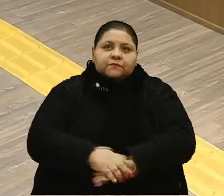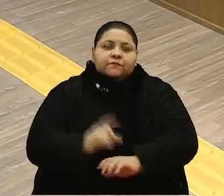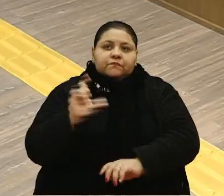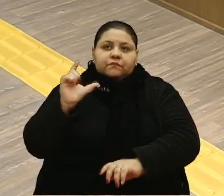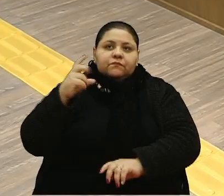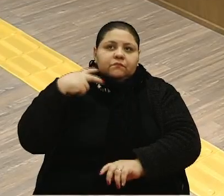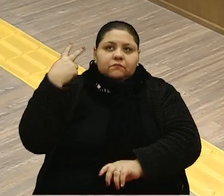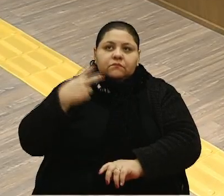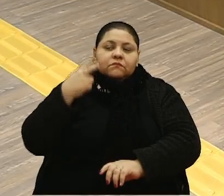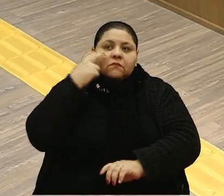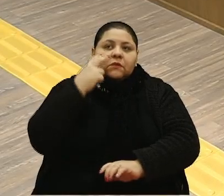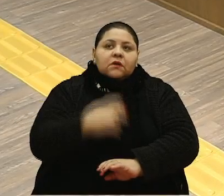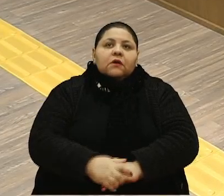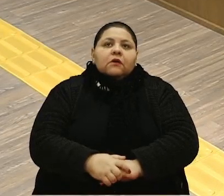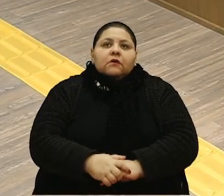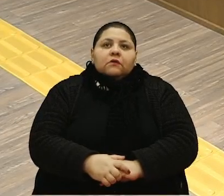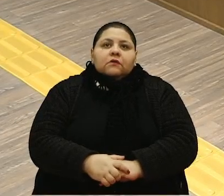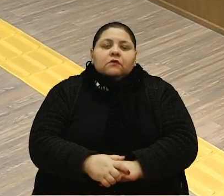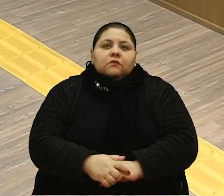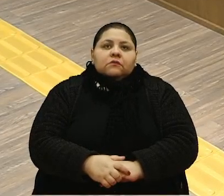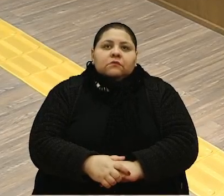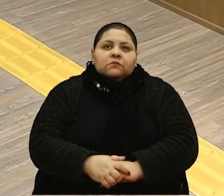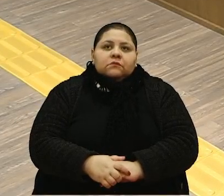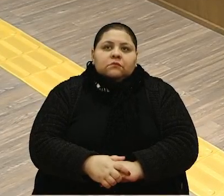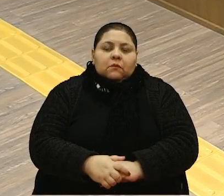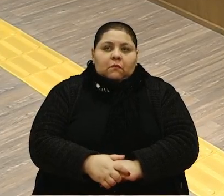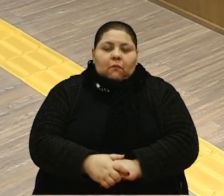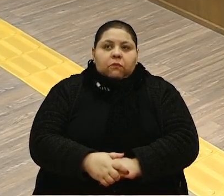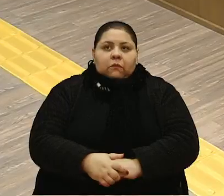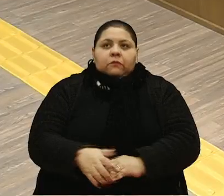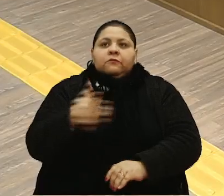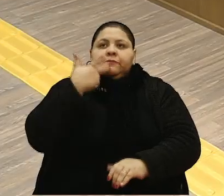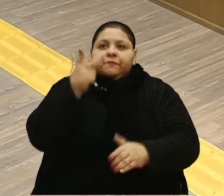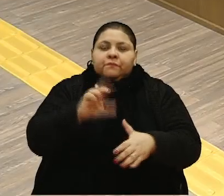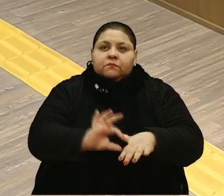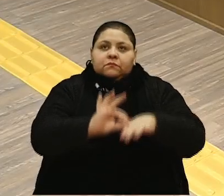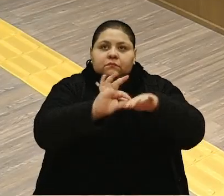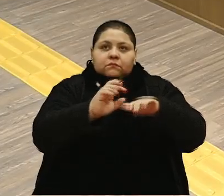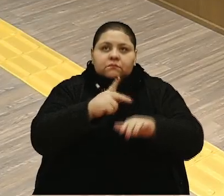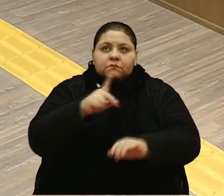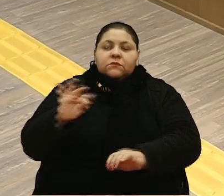Palavra, vereador Sandro Fantinel. Declaração de líder da para a bancada do tribuna. PT.